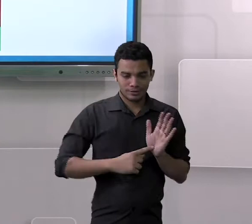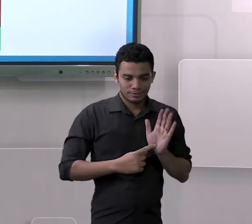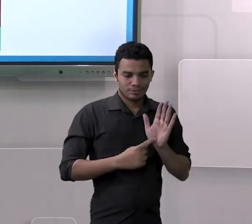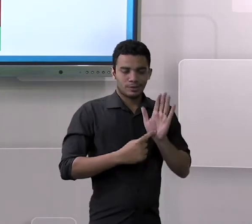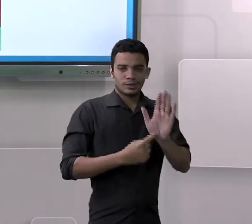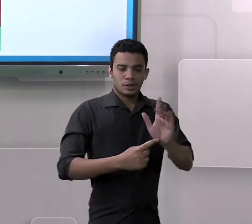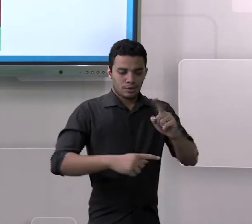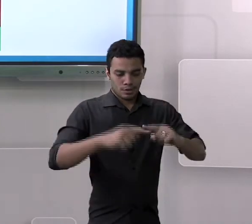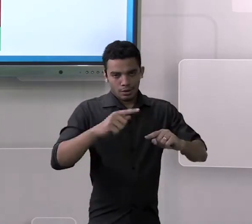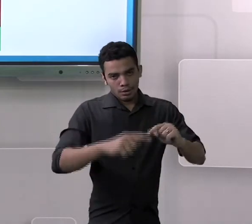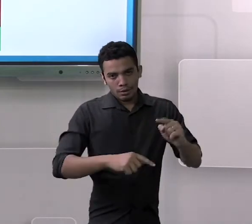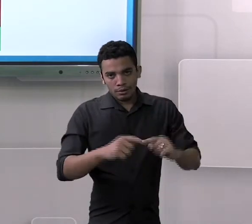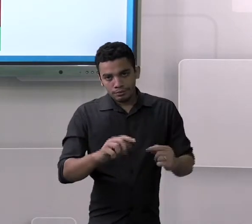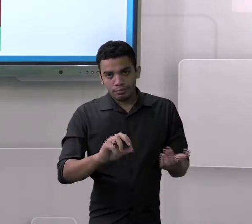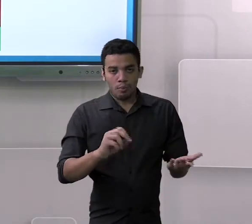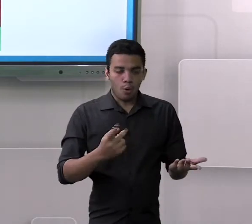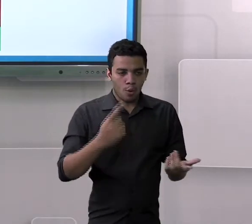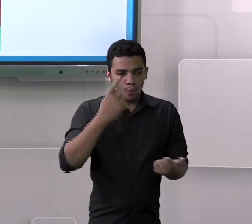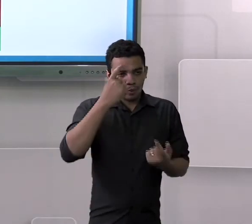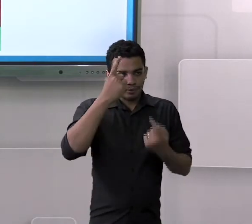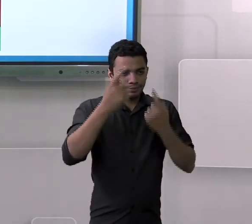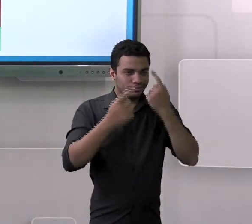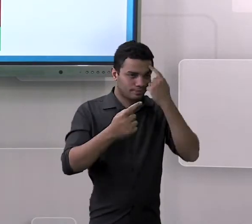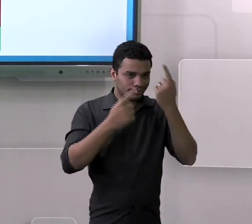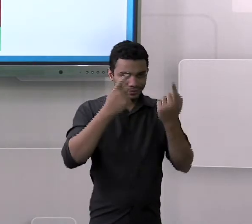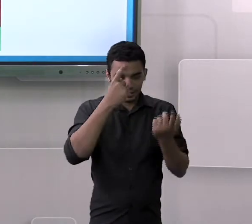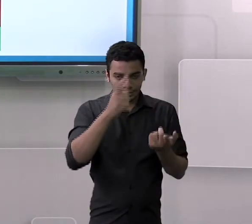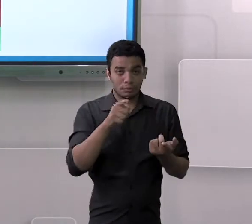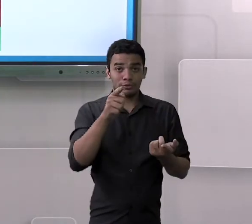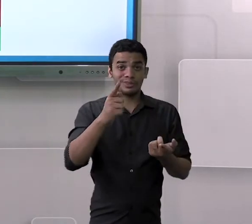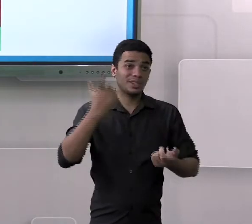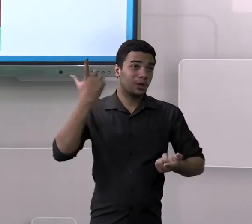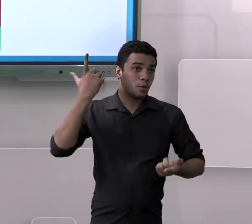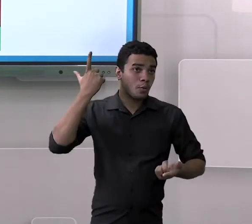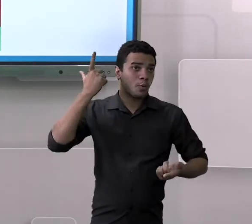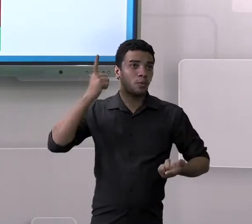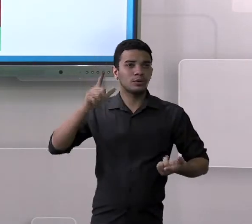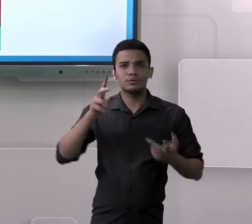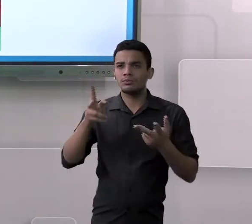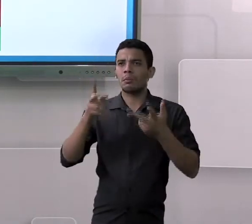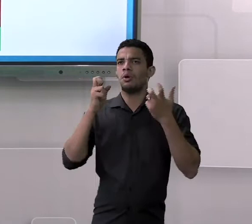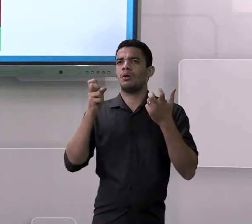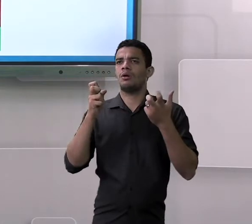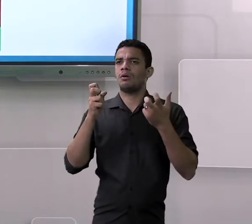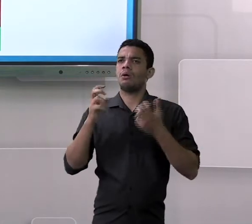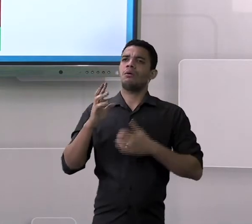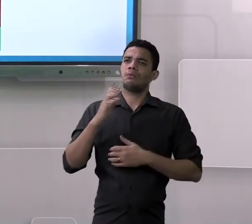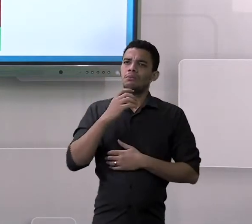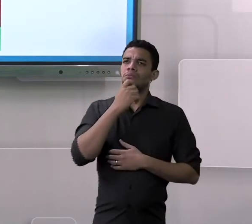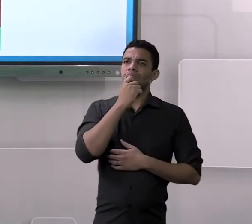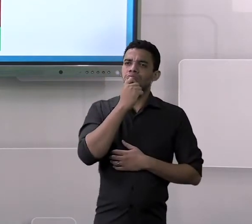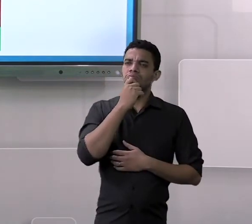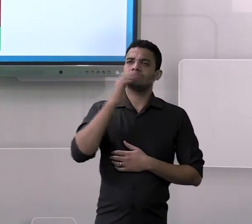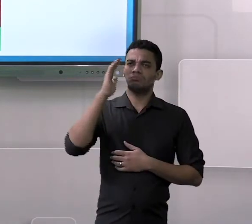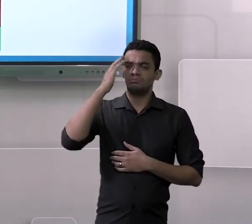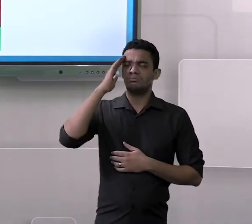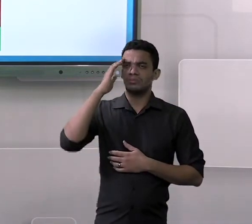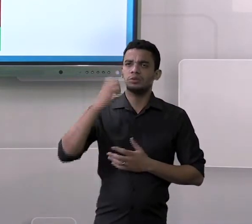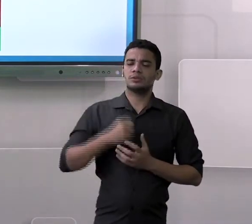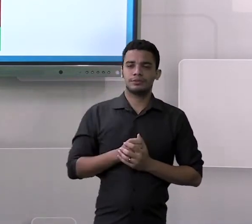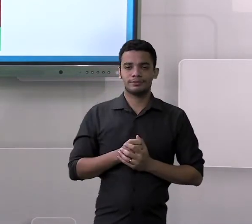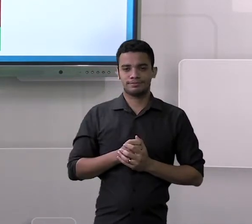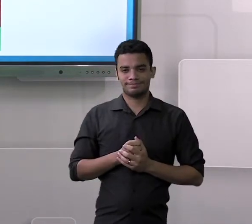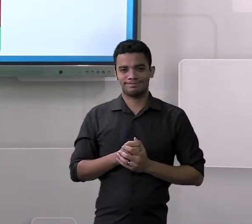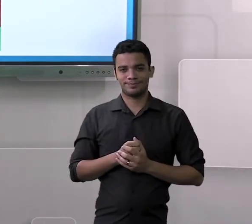produto ou dessa ideia chegar até você aí na sua casa. Vamos continuar a nossa